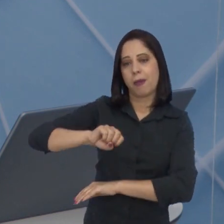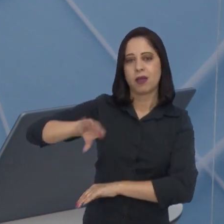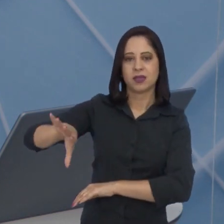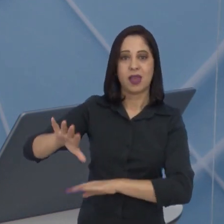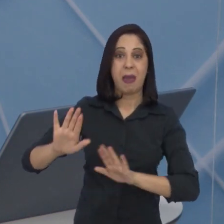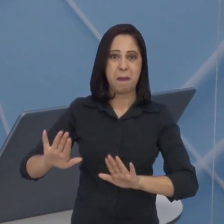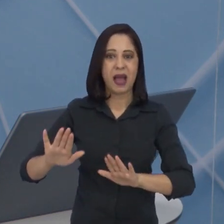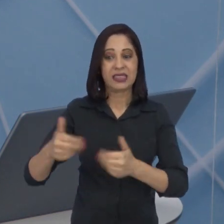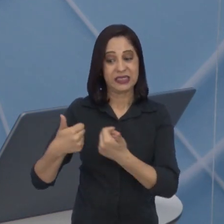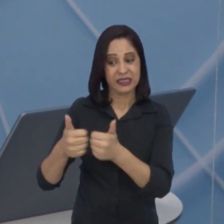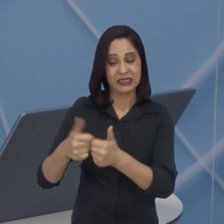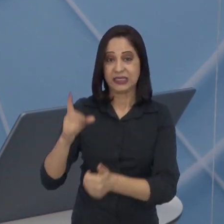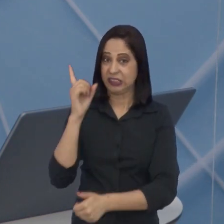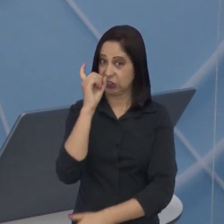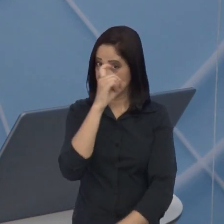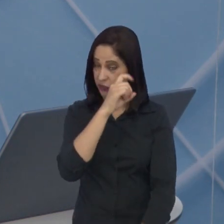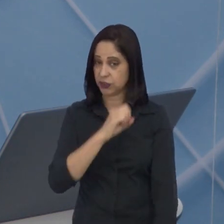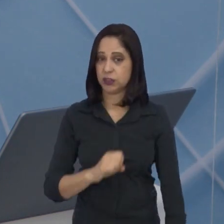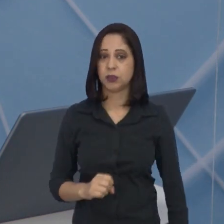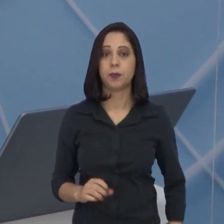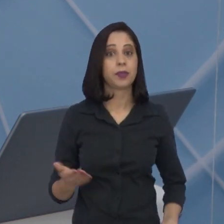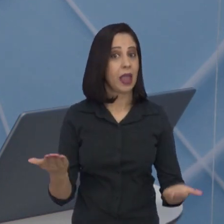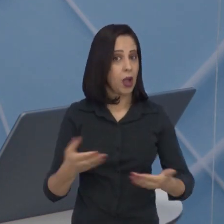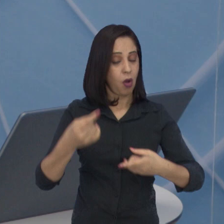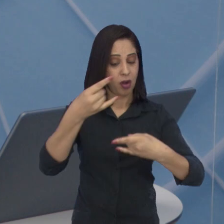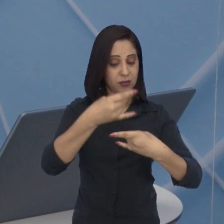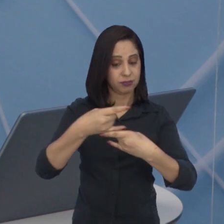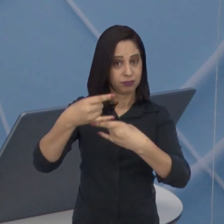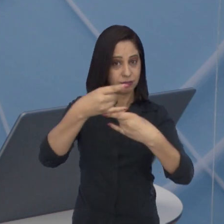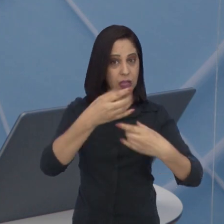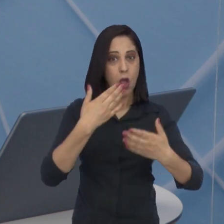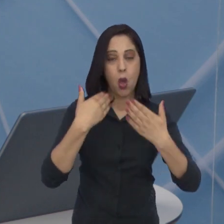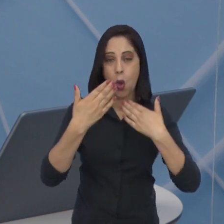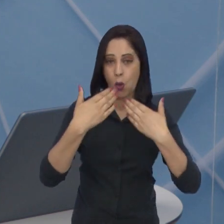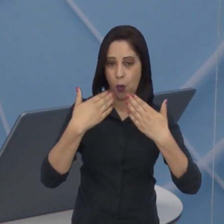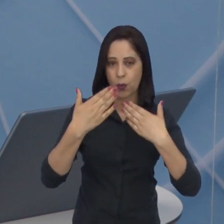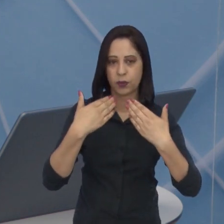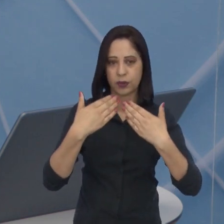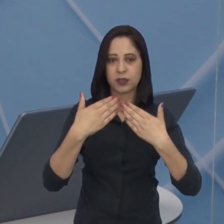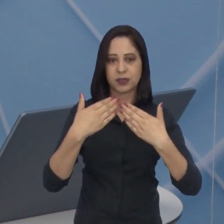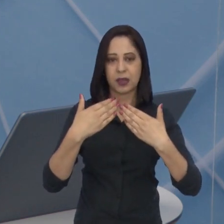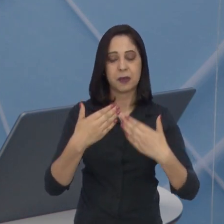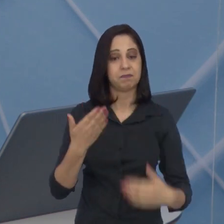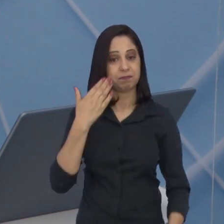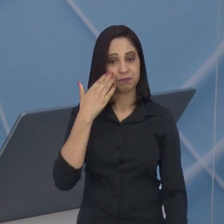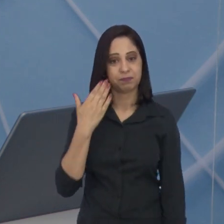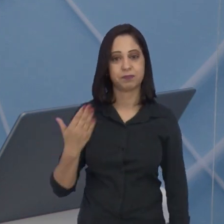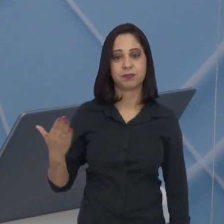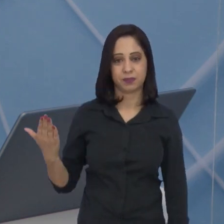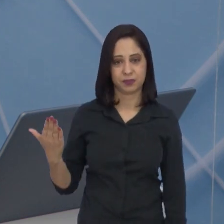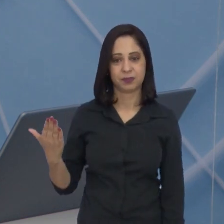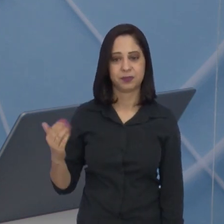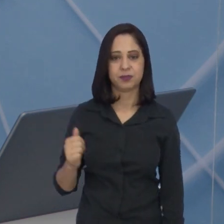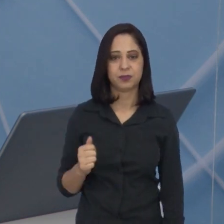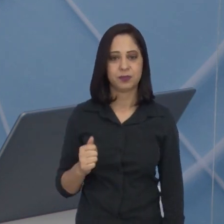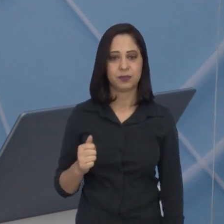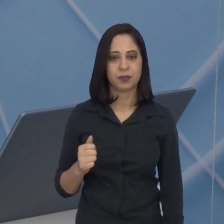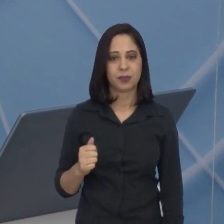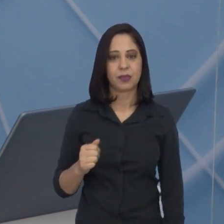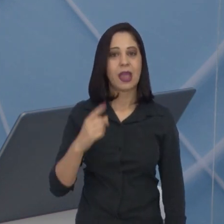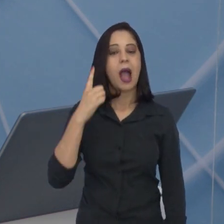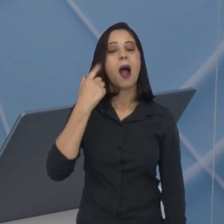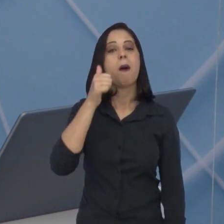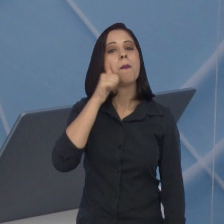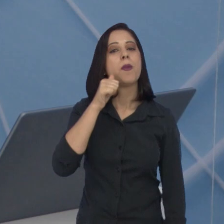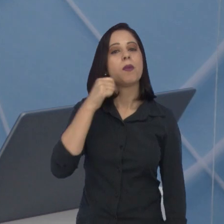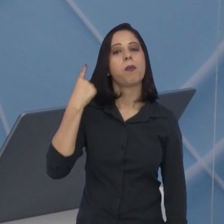né? E de forma remota, gente, para a gente continuar esse bate-papo aqui, eu quero apresentar a advogada